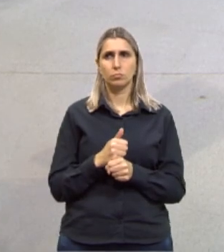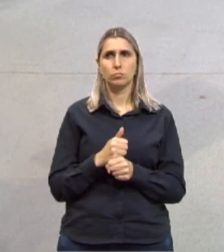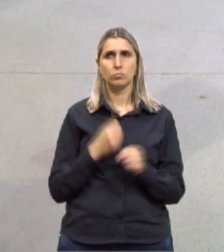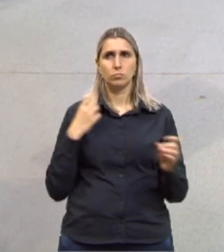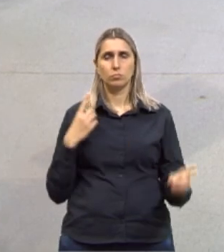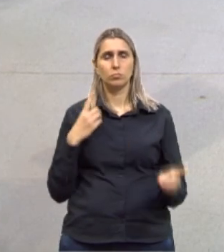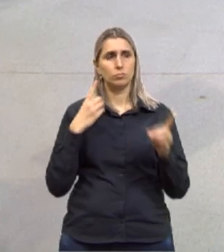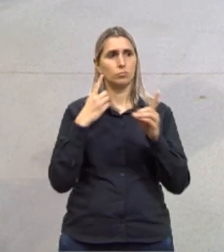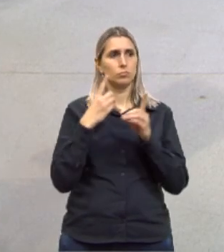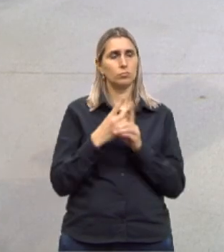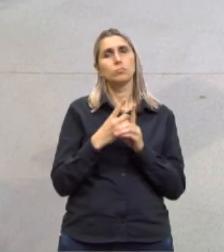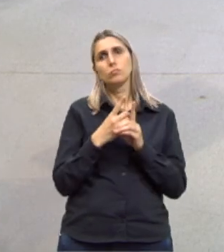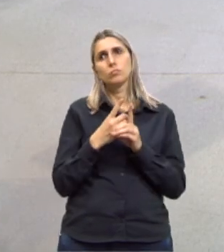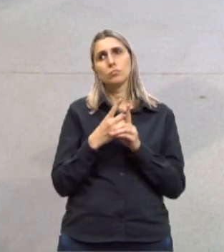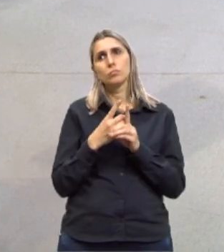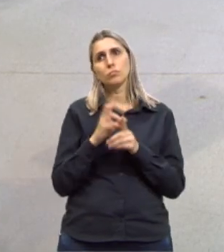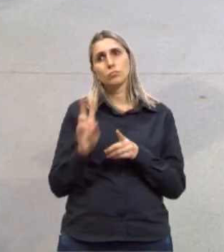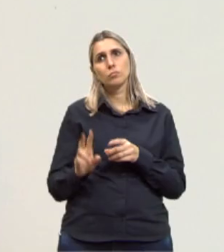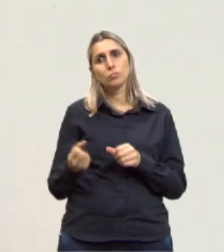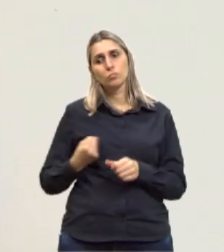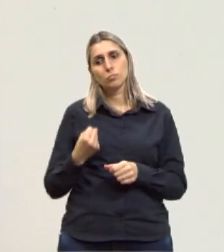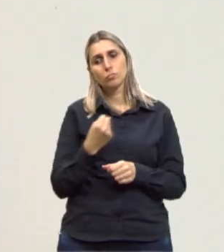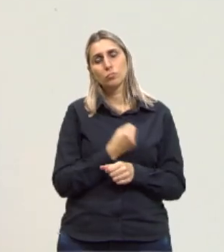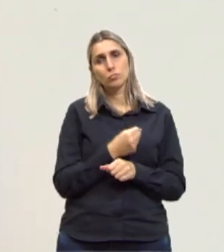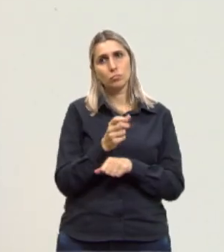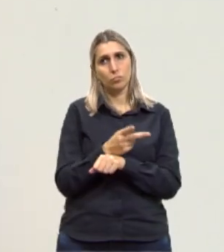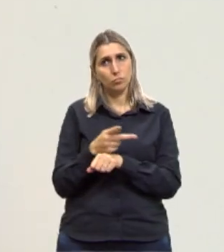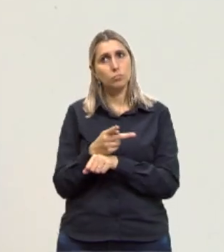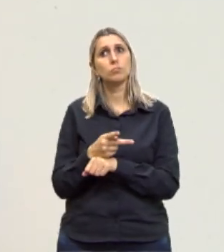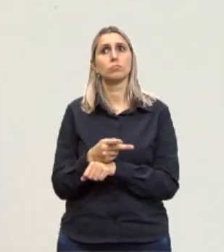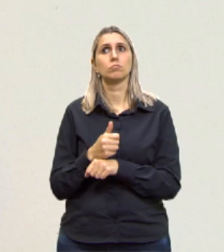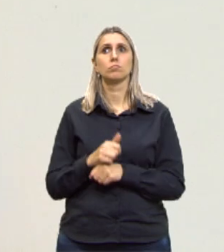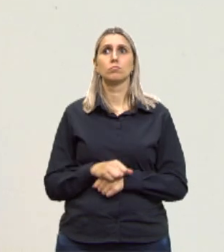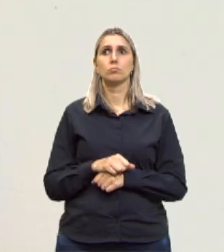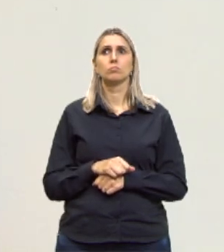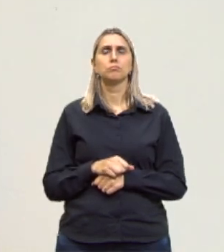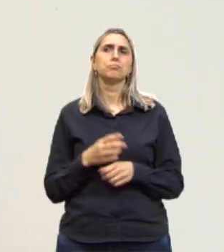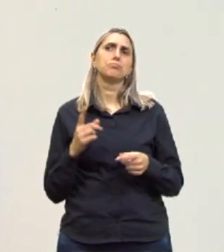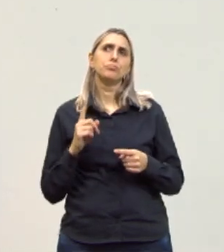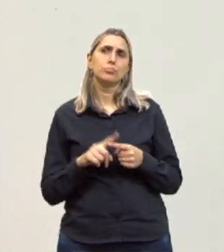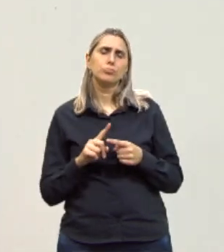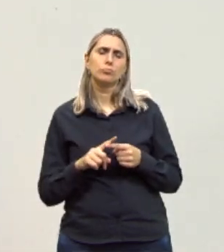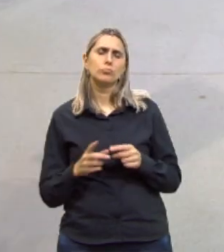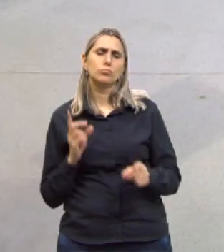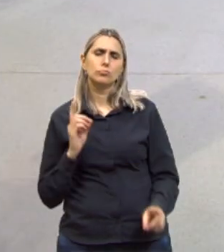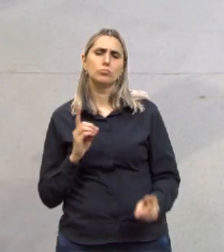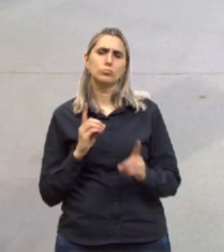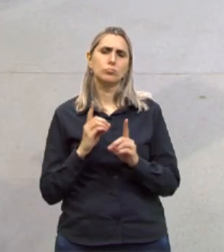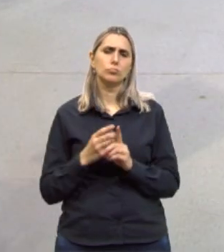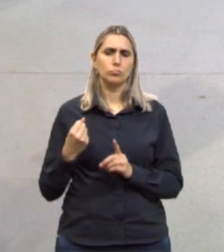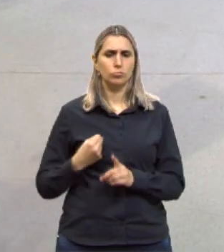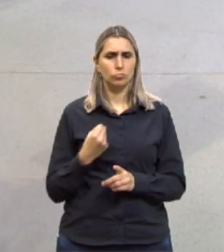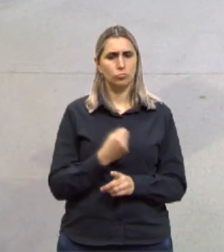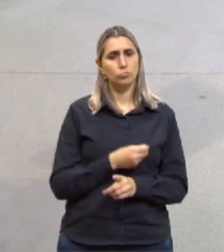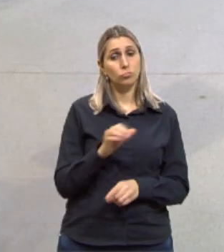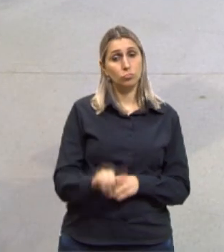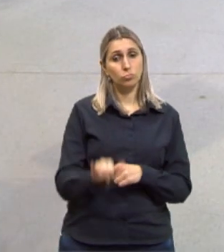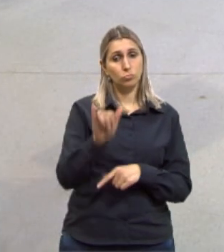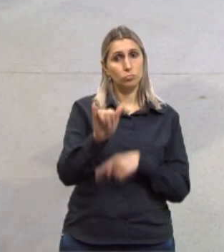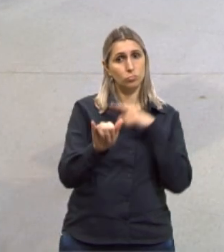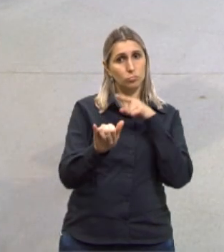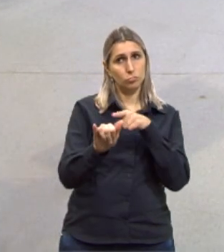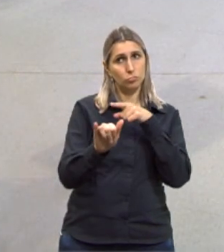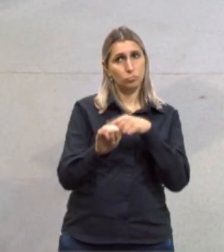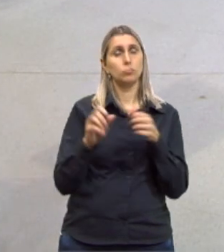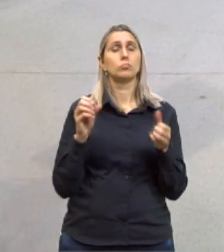encontrar o valor que a gente está buscando, certo? Porque o que foi que eu achei? Foi os dois valores do y. Falta